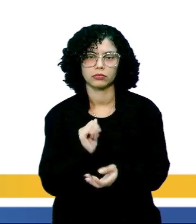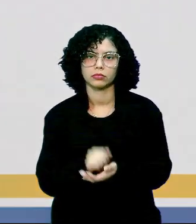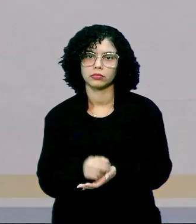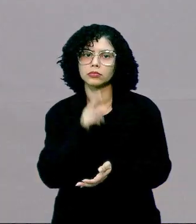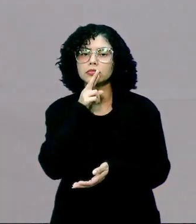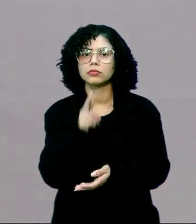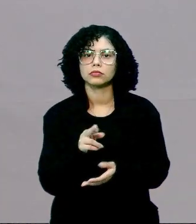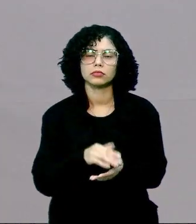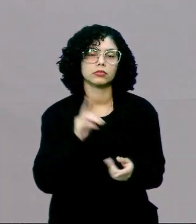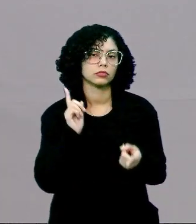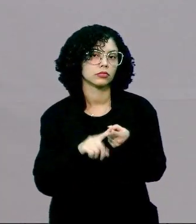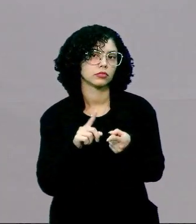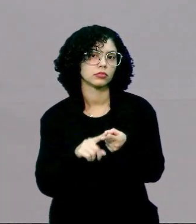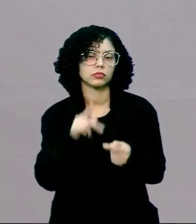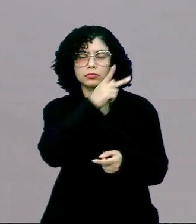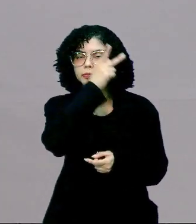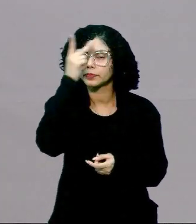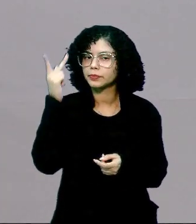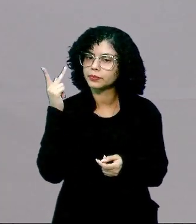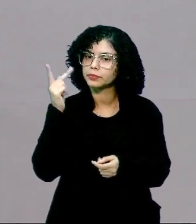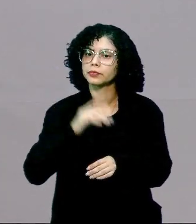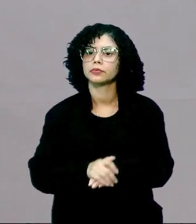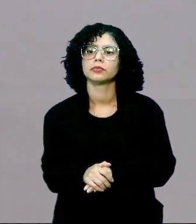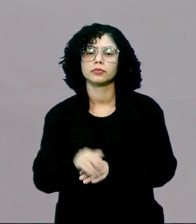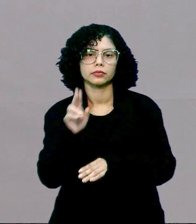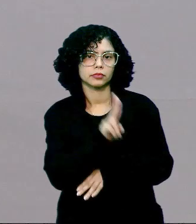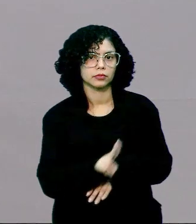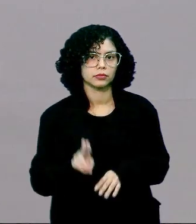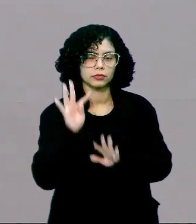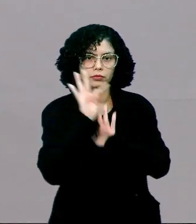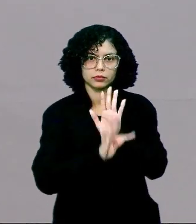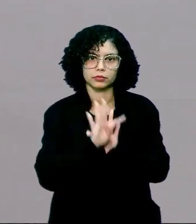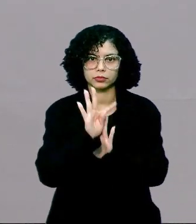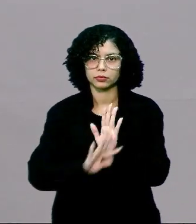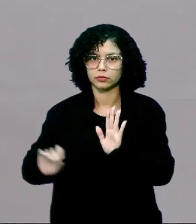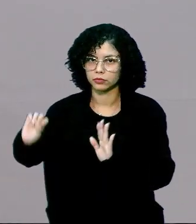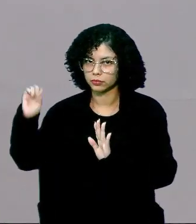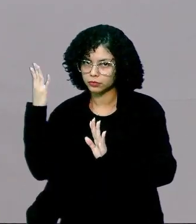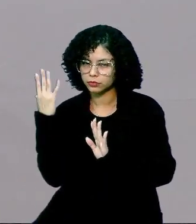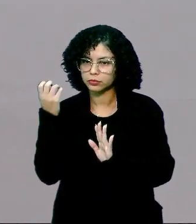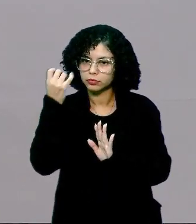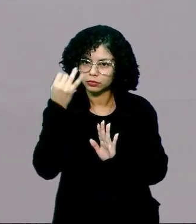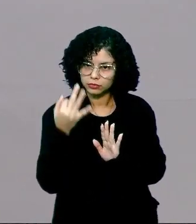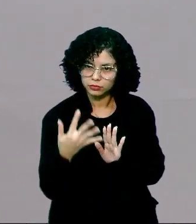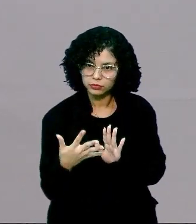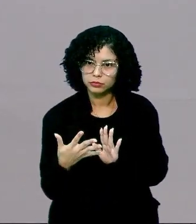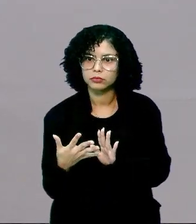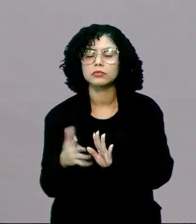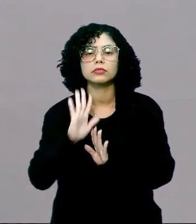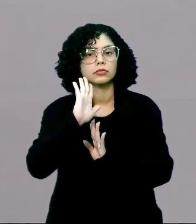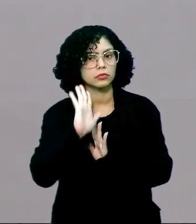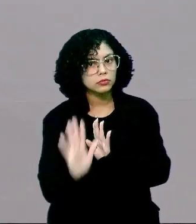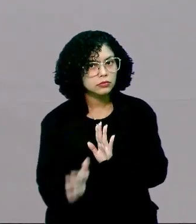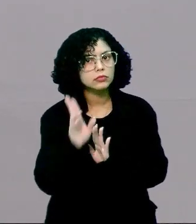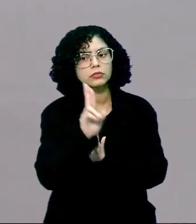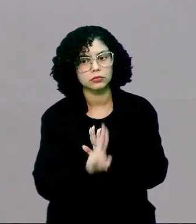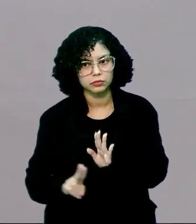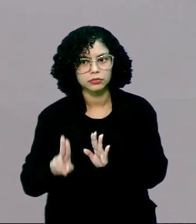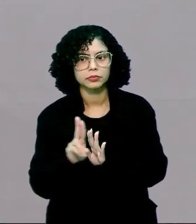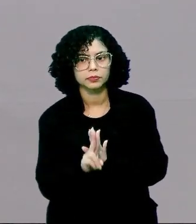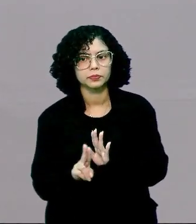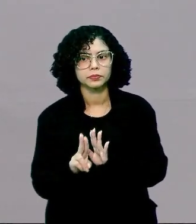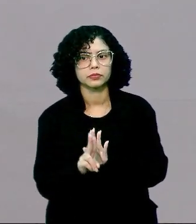nossa resposta, porque as pessoas que estão nesse texto, no caso mencionadas no texto, elas já sabem